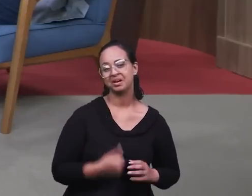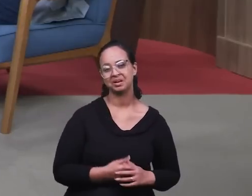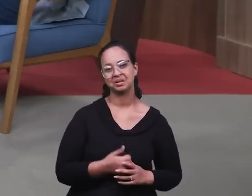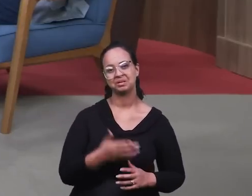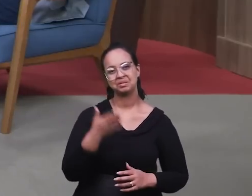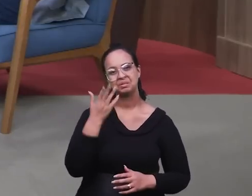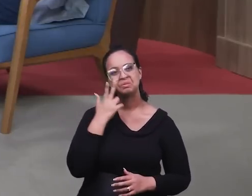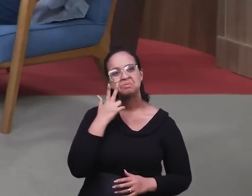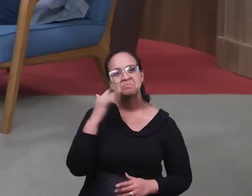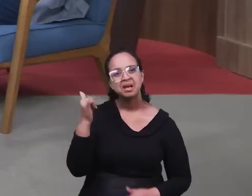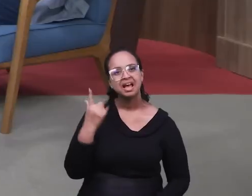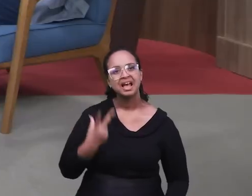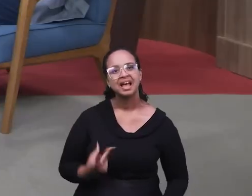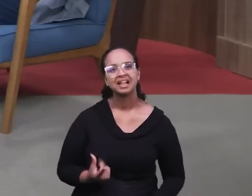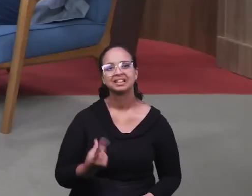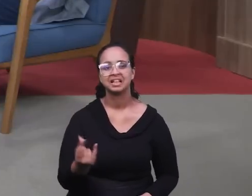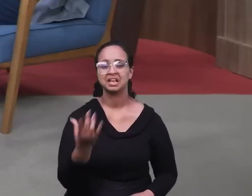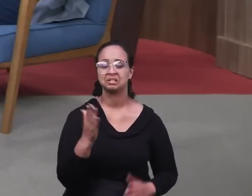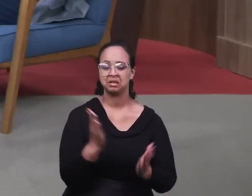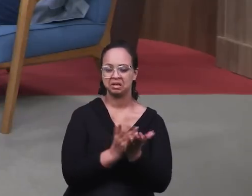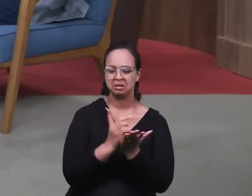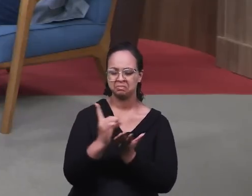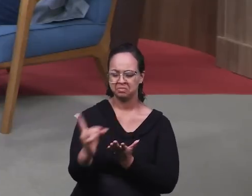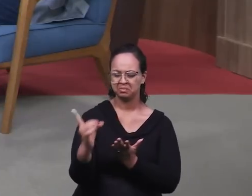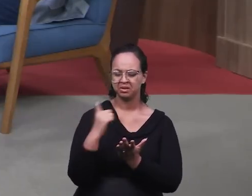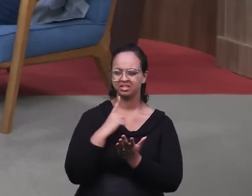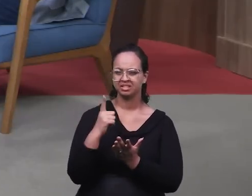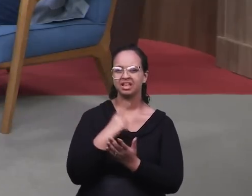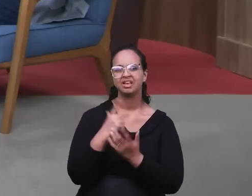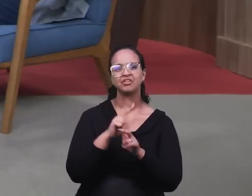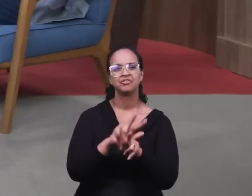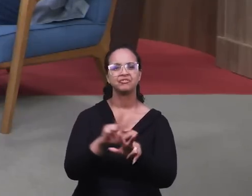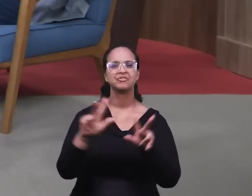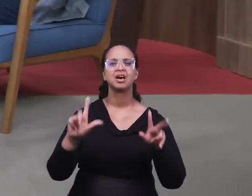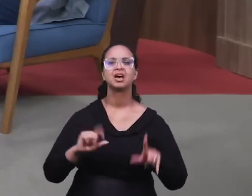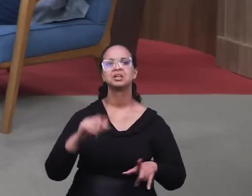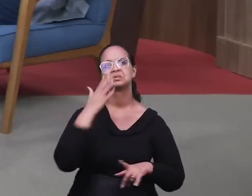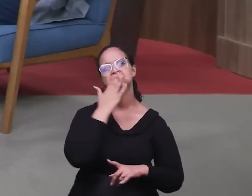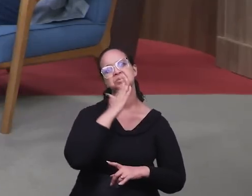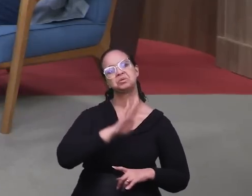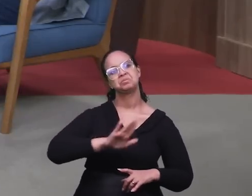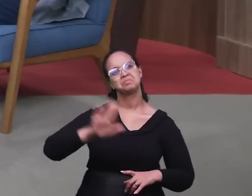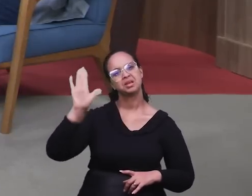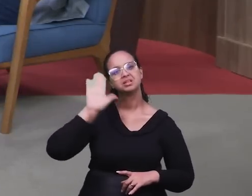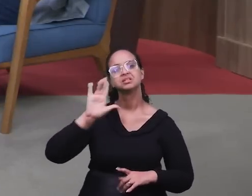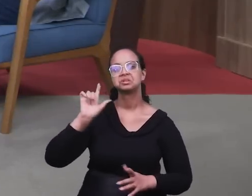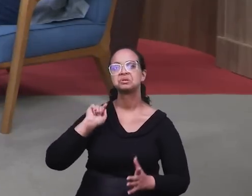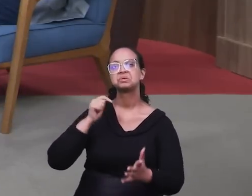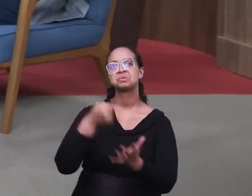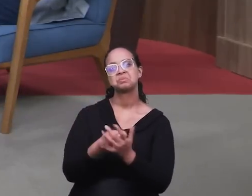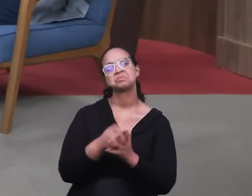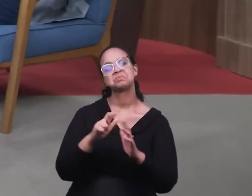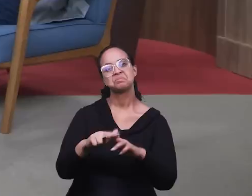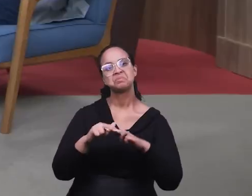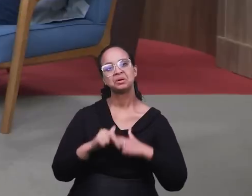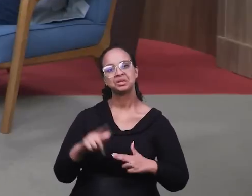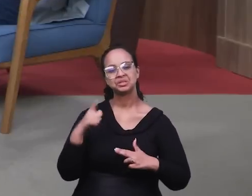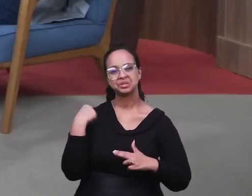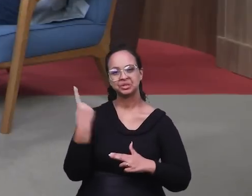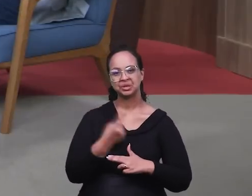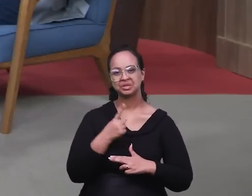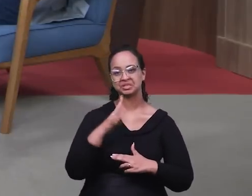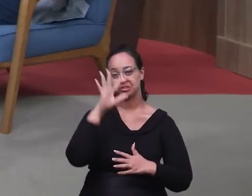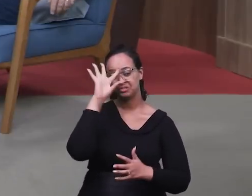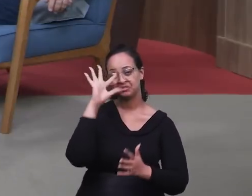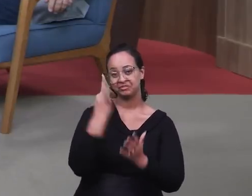mesma coisa. Ele é o nosso Pai eterno e através da Bíblia nos faz inúmeras promessas. Todas elas Ele cumpre e por